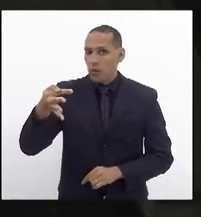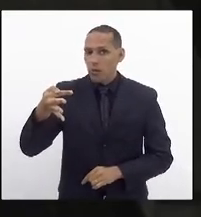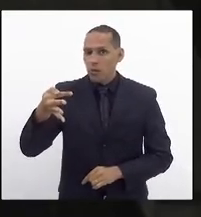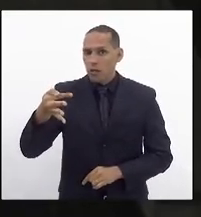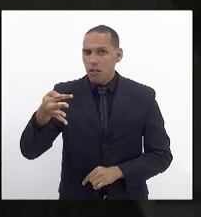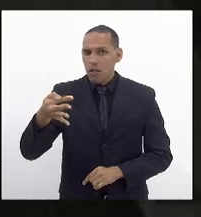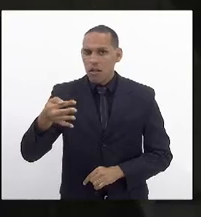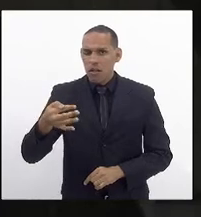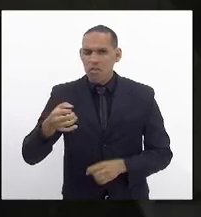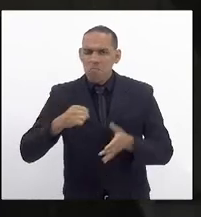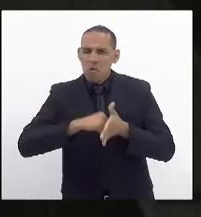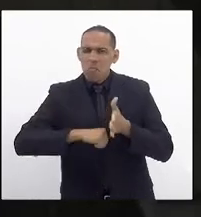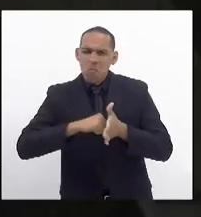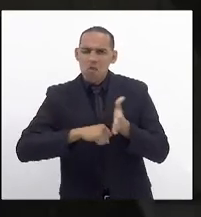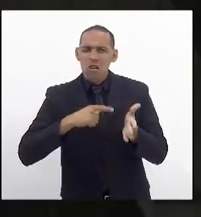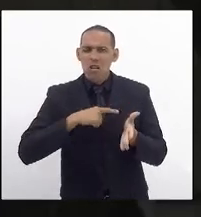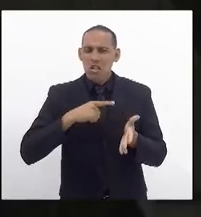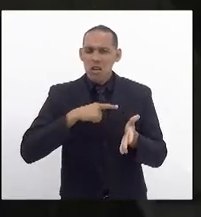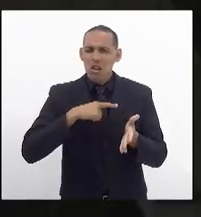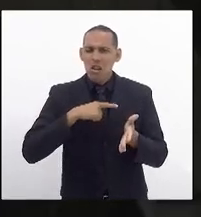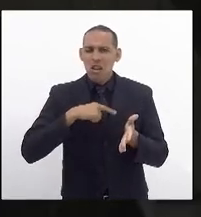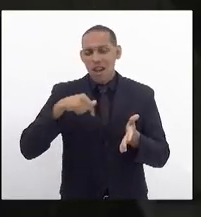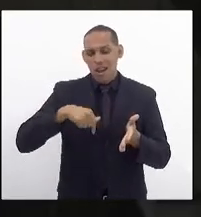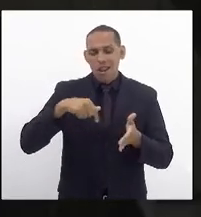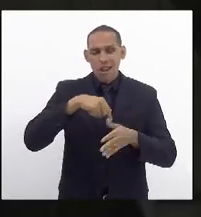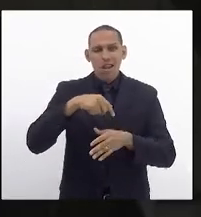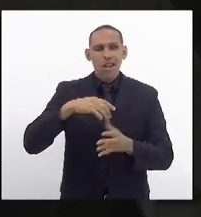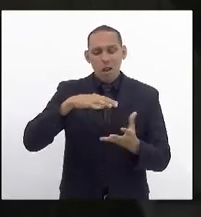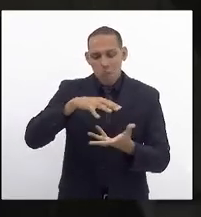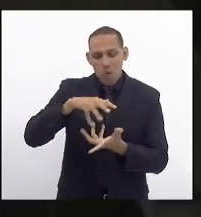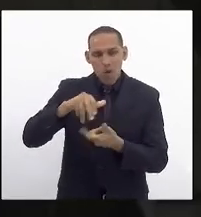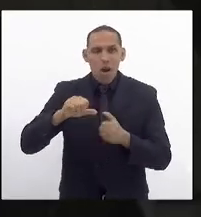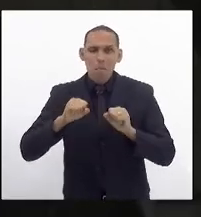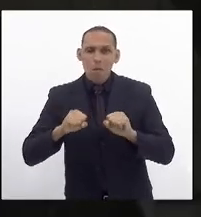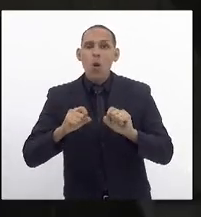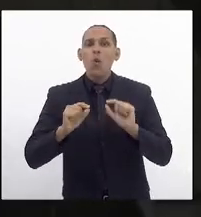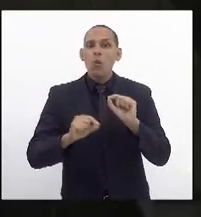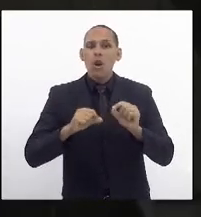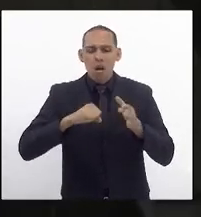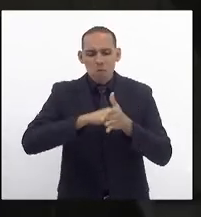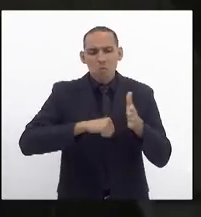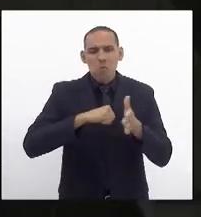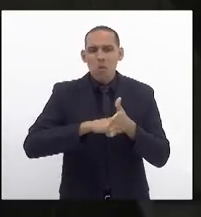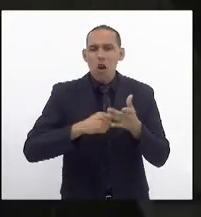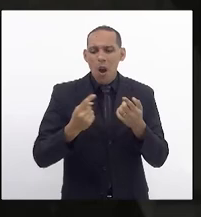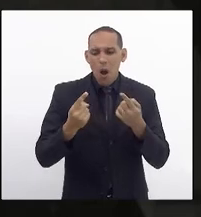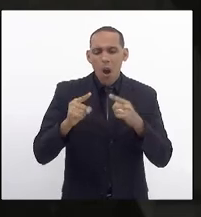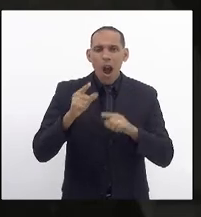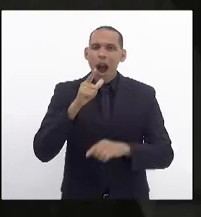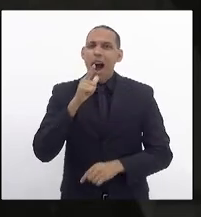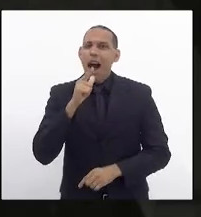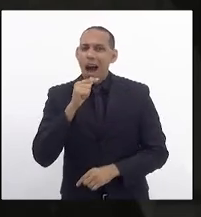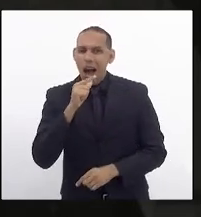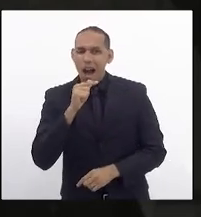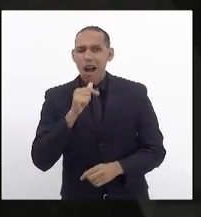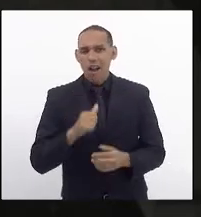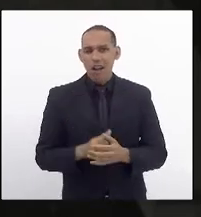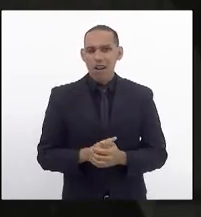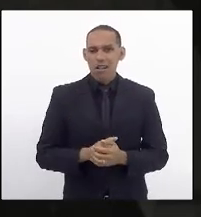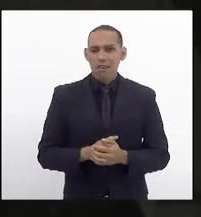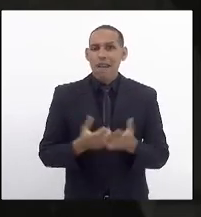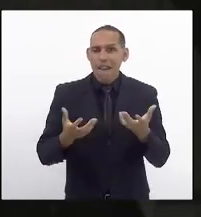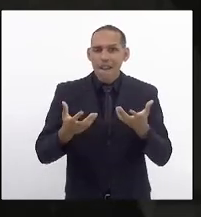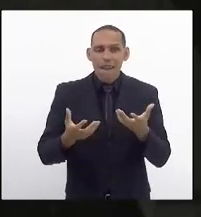disputa no planeta possa ser por água potável Como já ué o